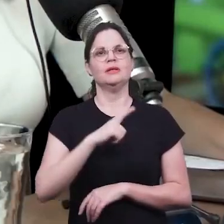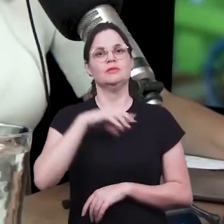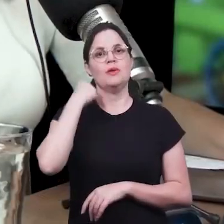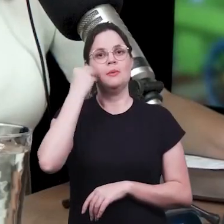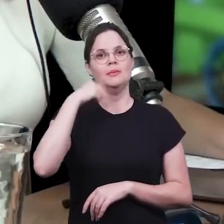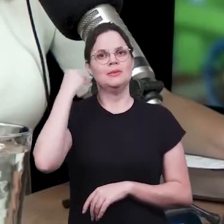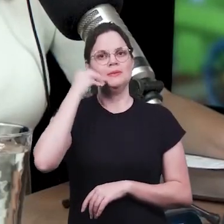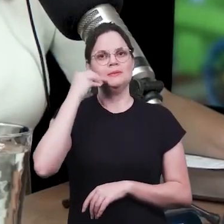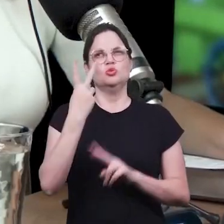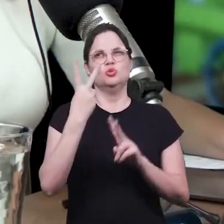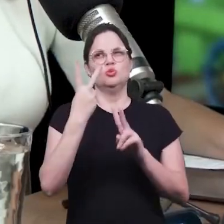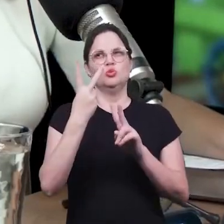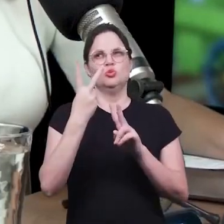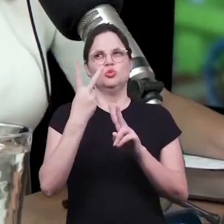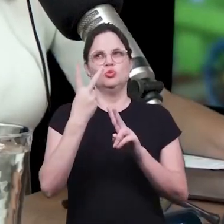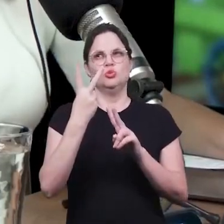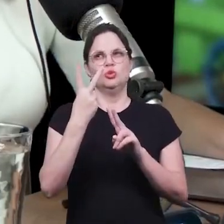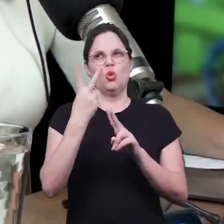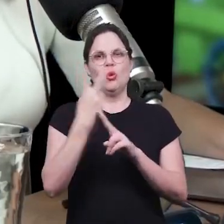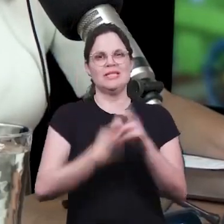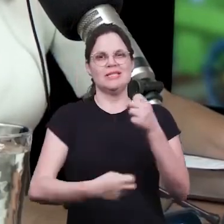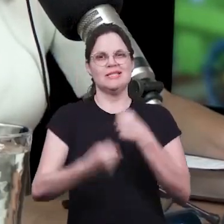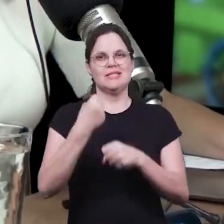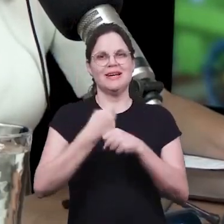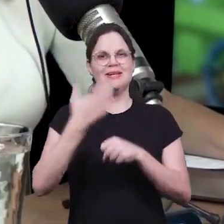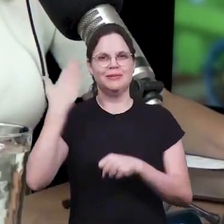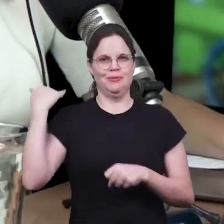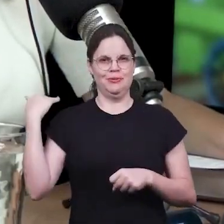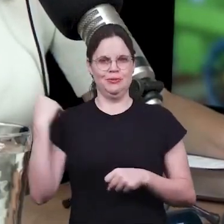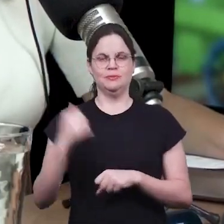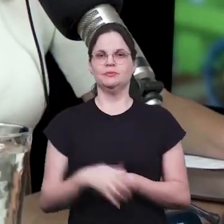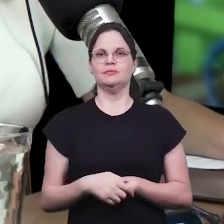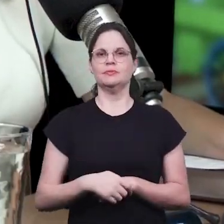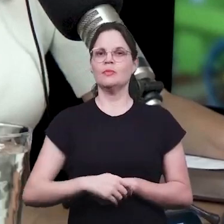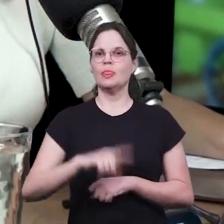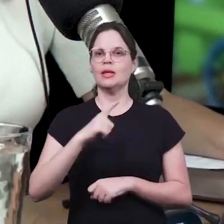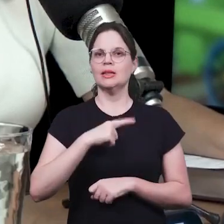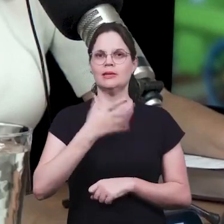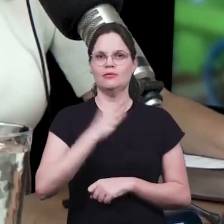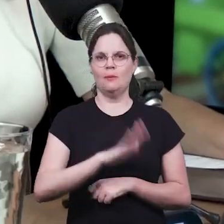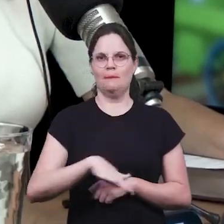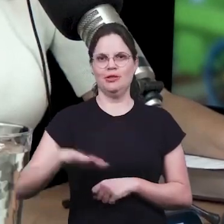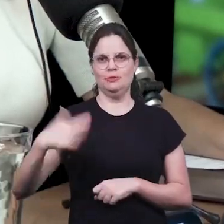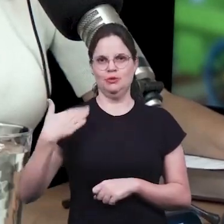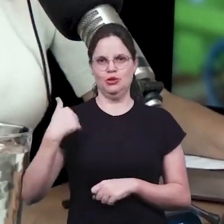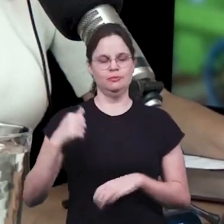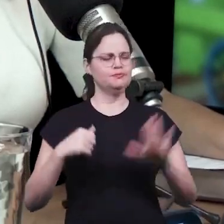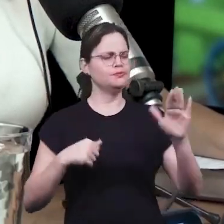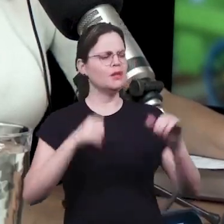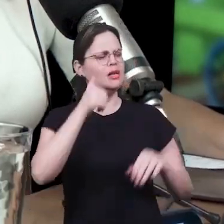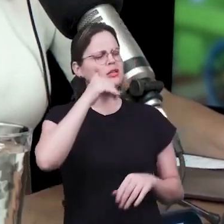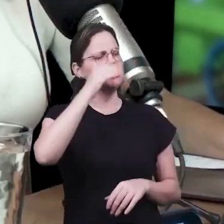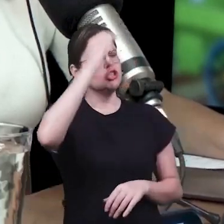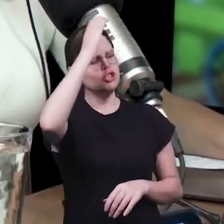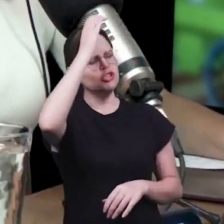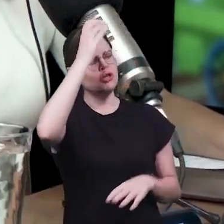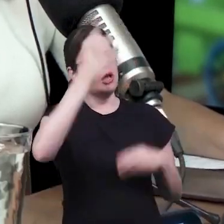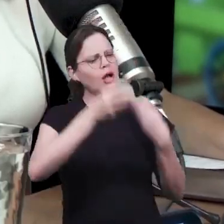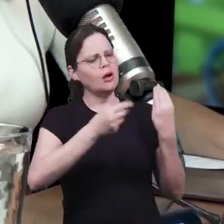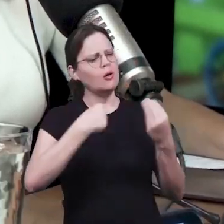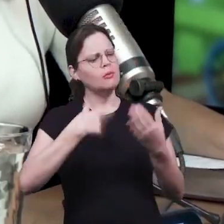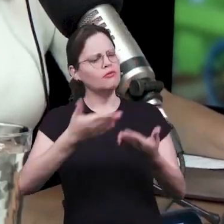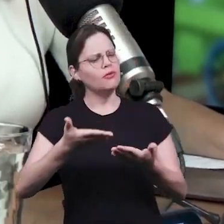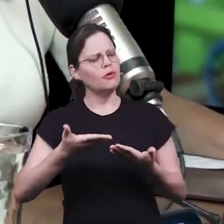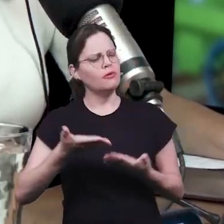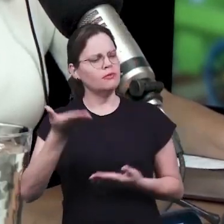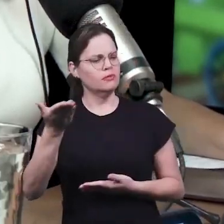nós tivemos uma experiência, duas evangelizações passadas. Teve uma intermediária que falou comigo assim: tia, mas como que eu vou fazer